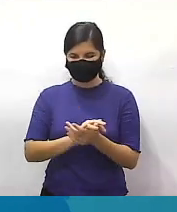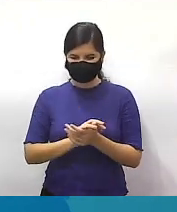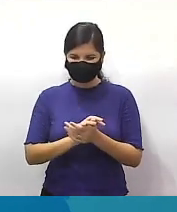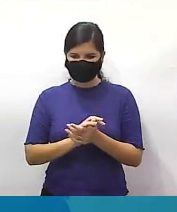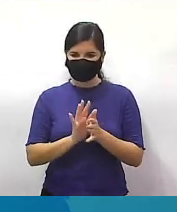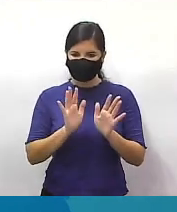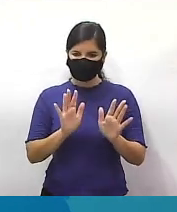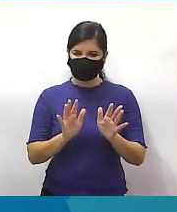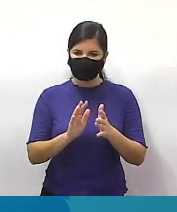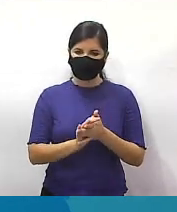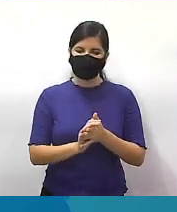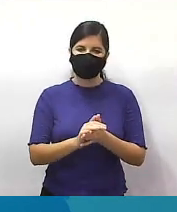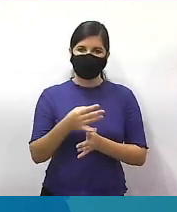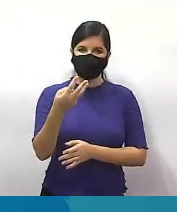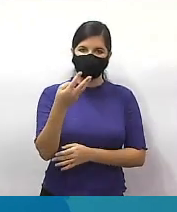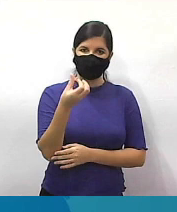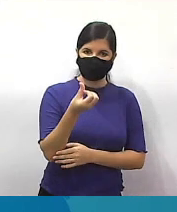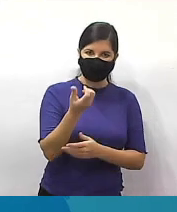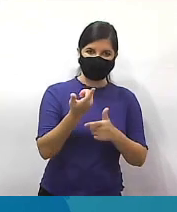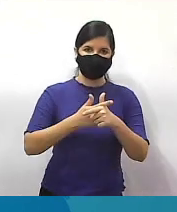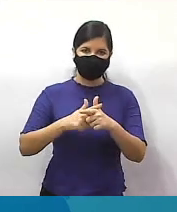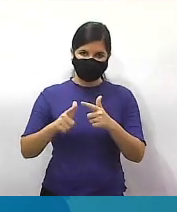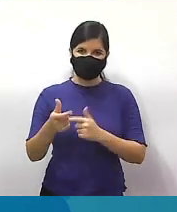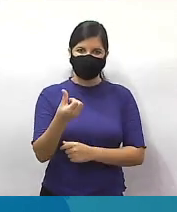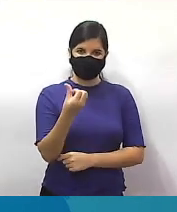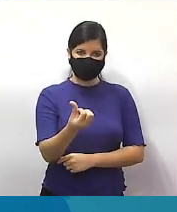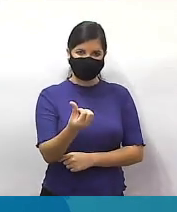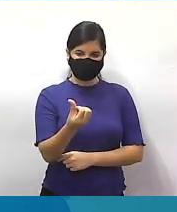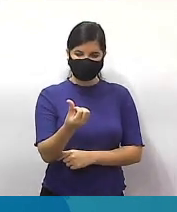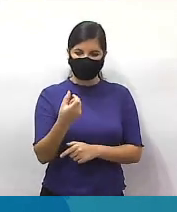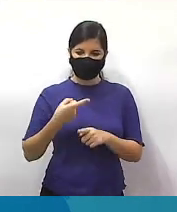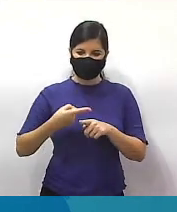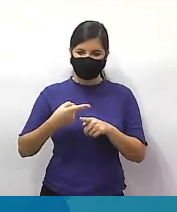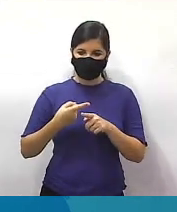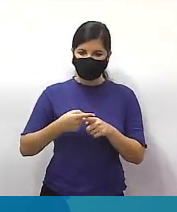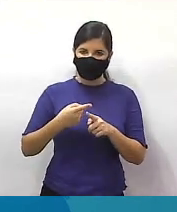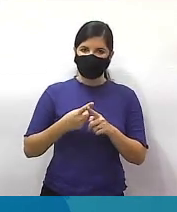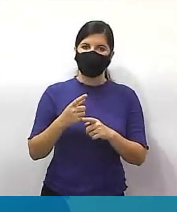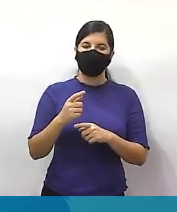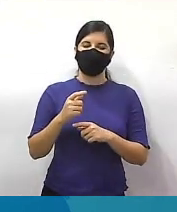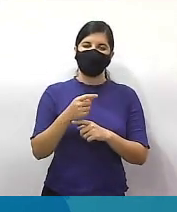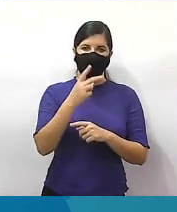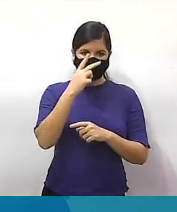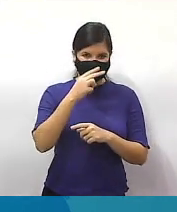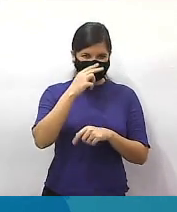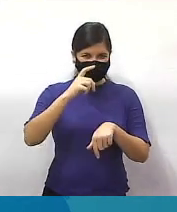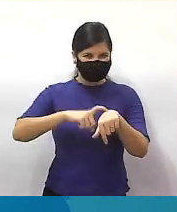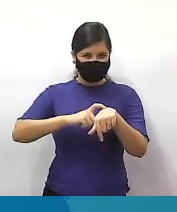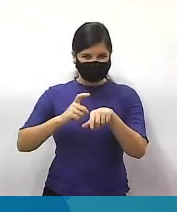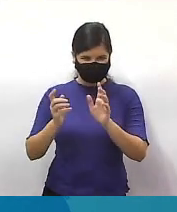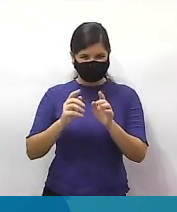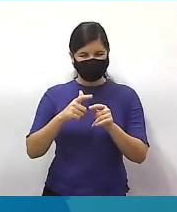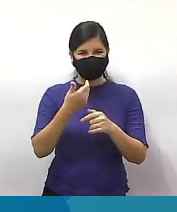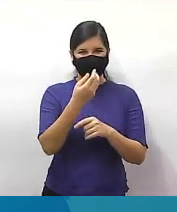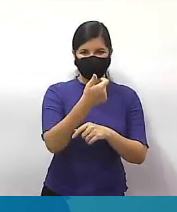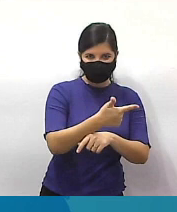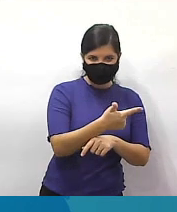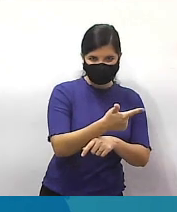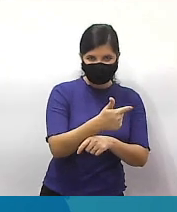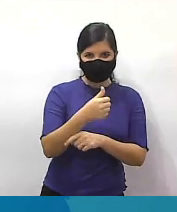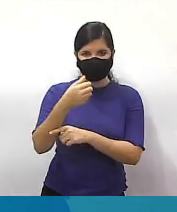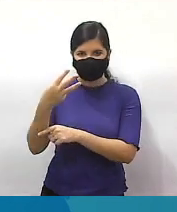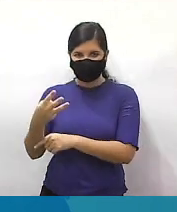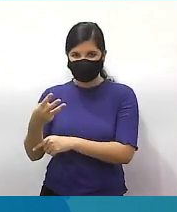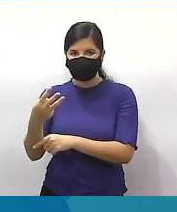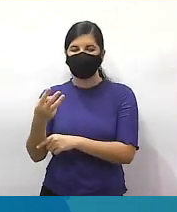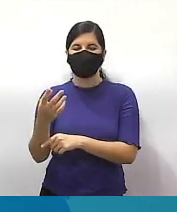Tá? O 36 é divisível por 6, porque ele é divisível ao mesmo tempo por 2 e 3. Então se